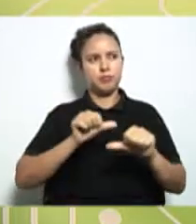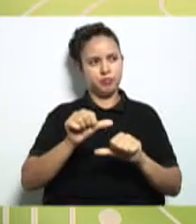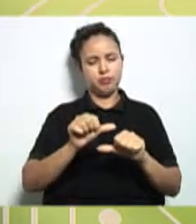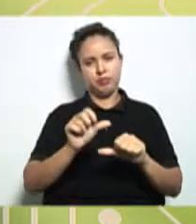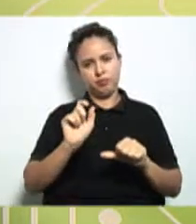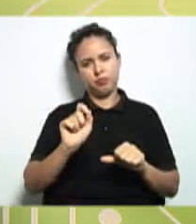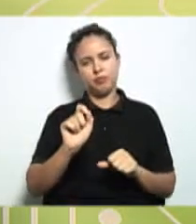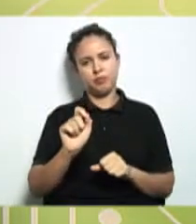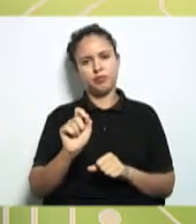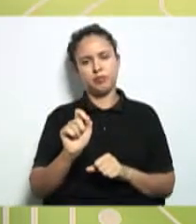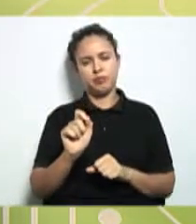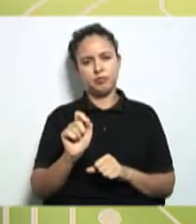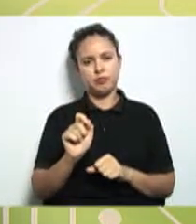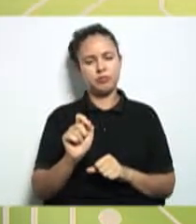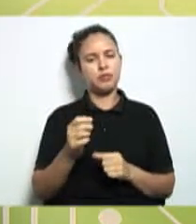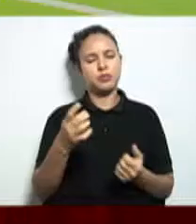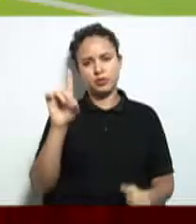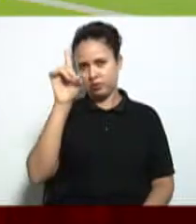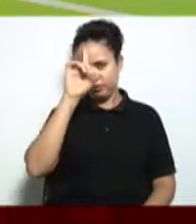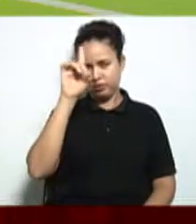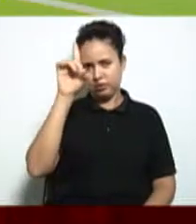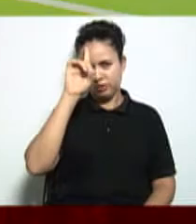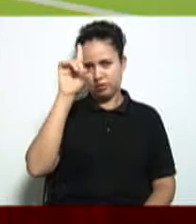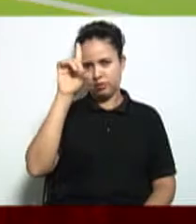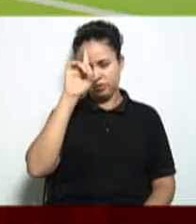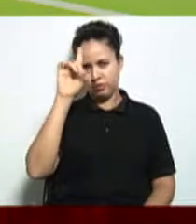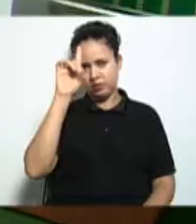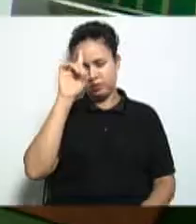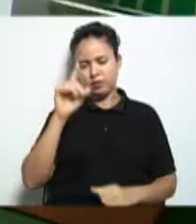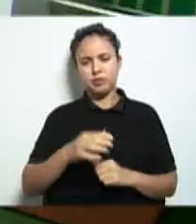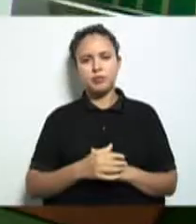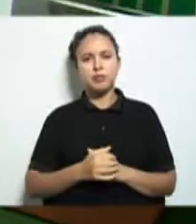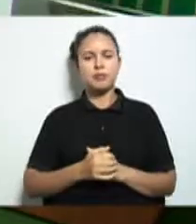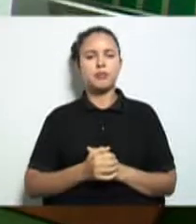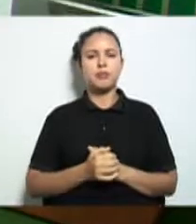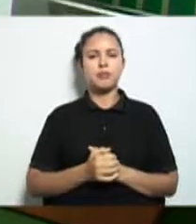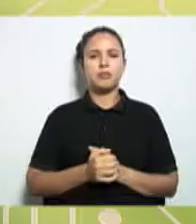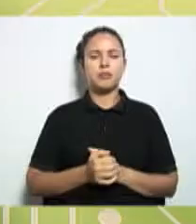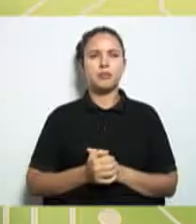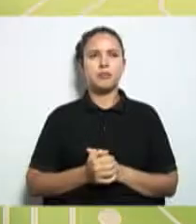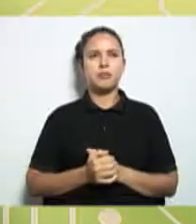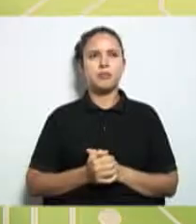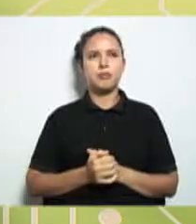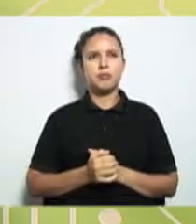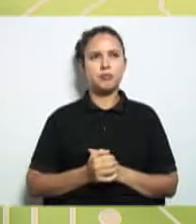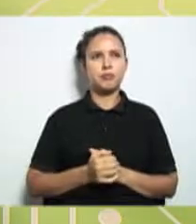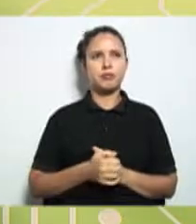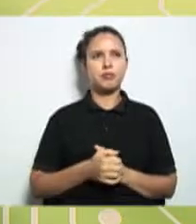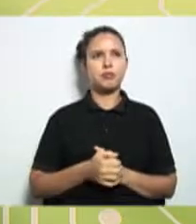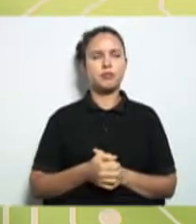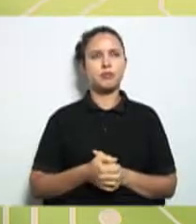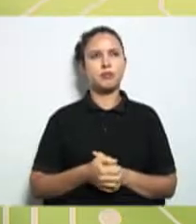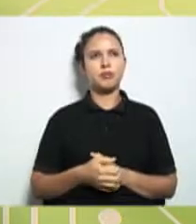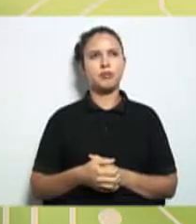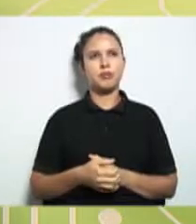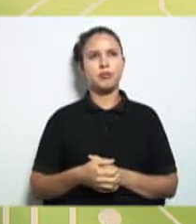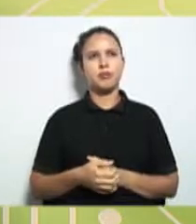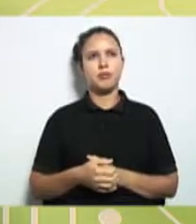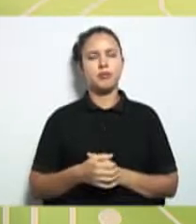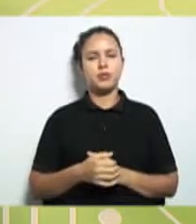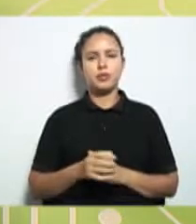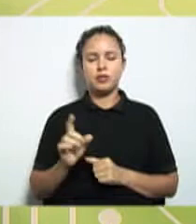né, que é corriqueiro, do cotidiano. Corriqueiro, exatamente. E nós vimos então